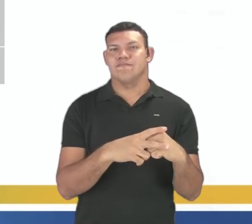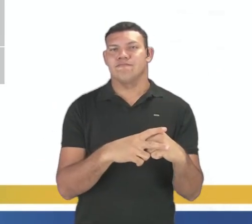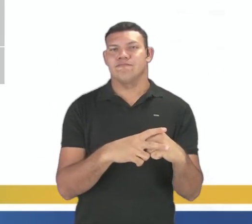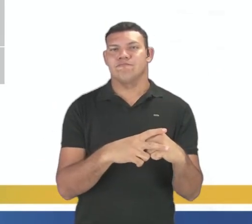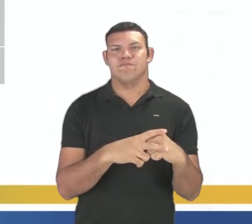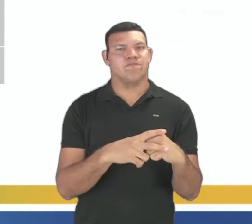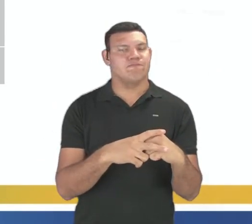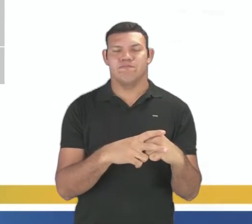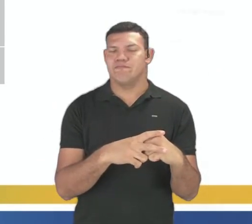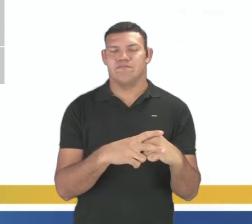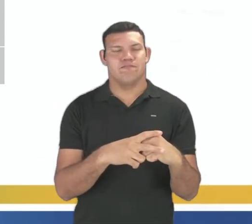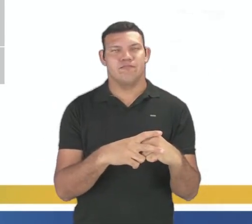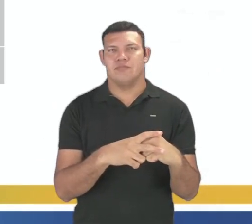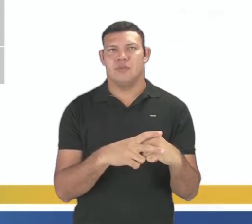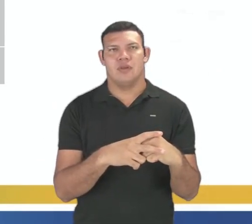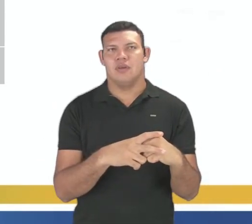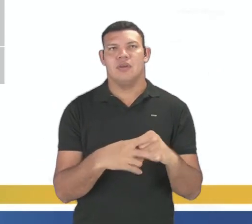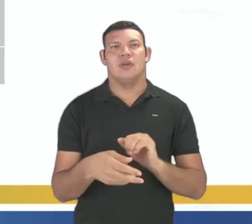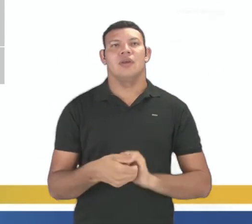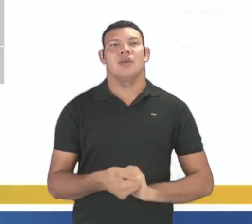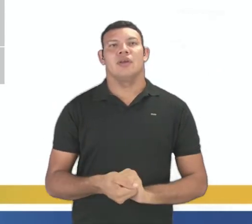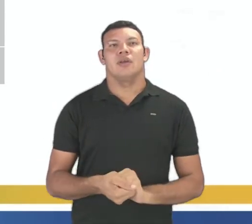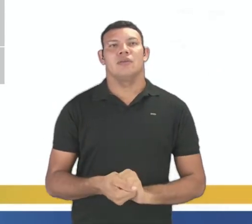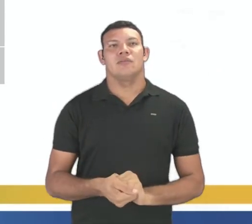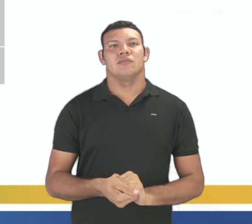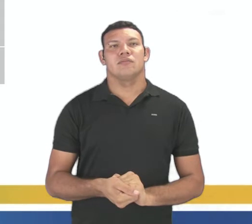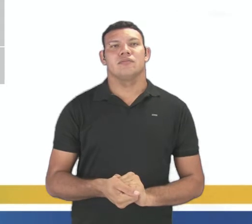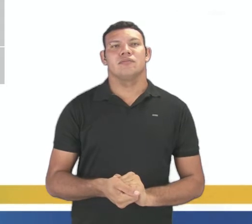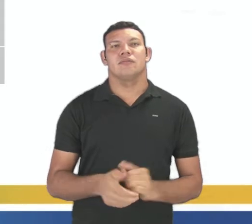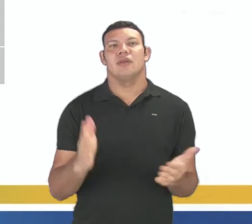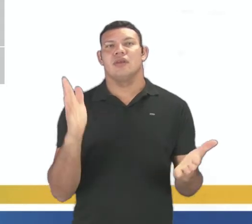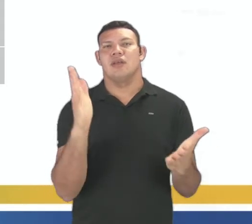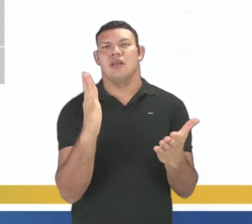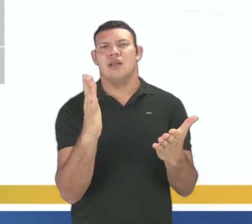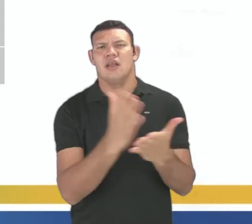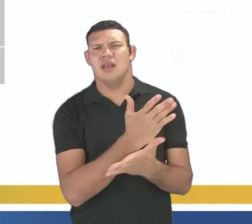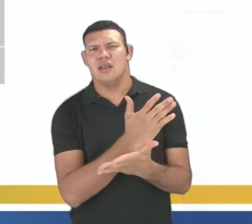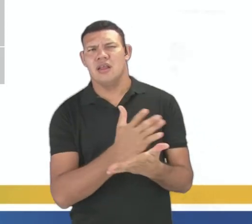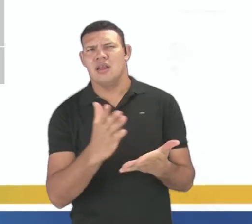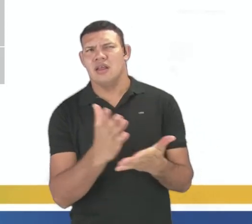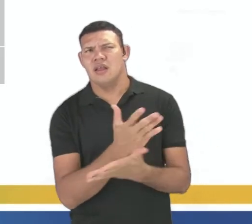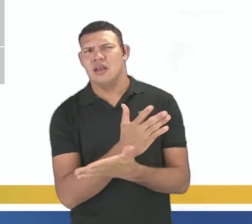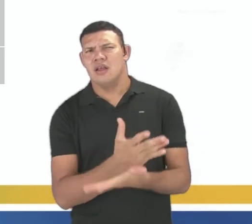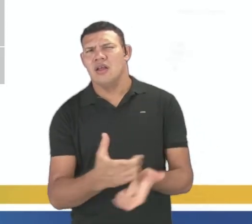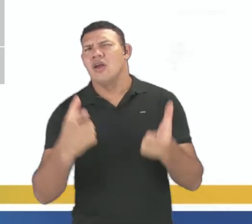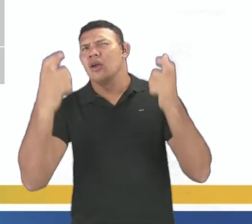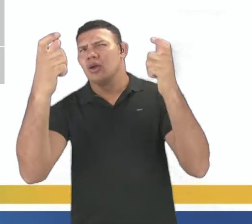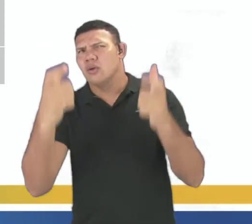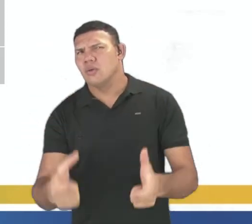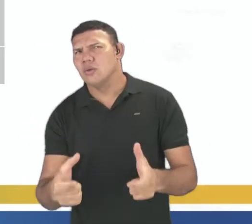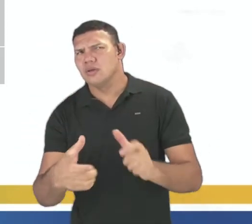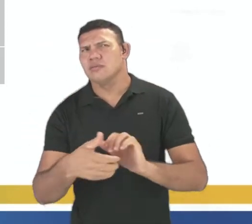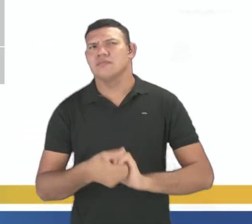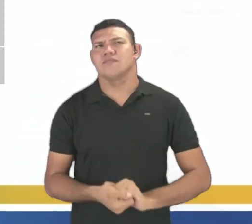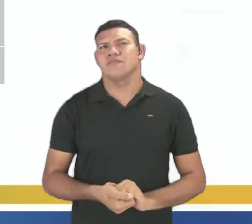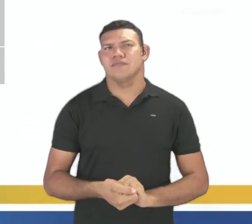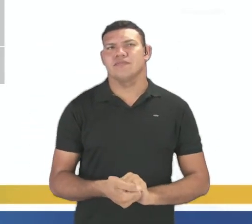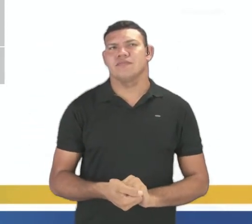exemplo, is there anywhere we could go? Há algum lugar que nós possamos ir,